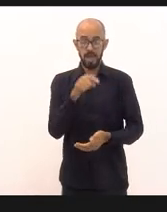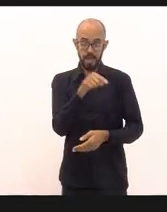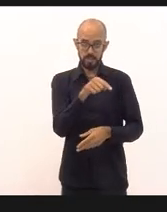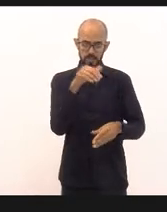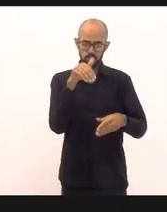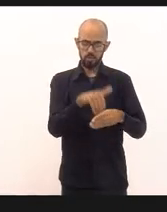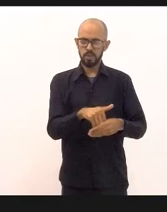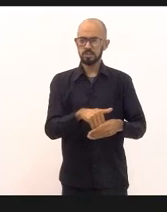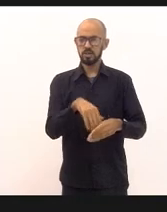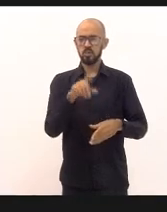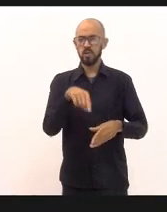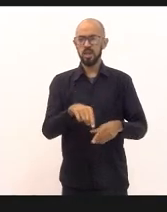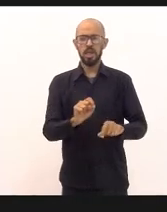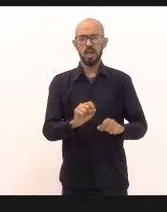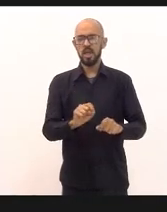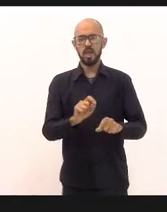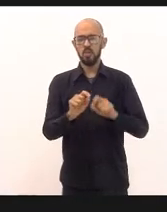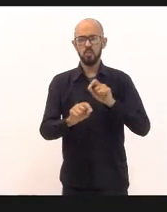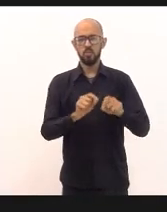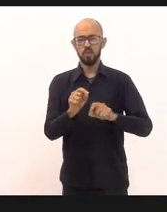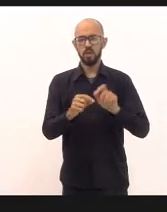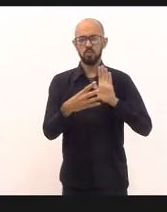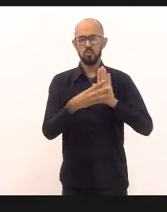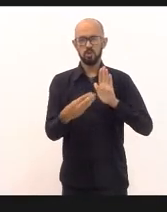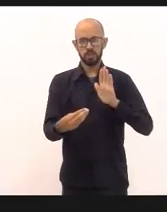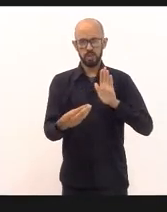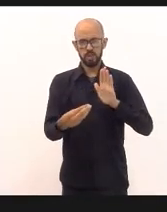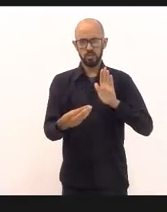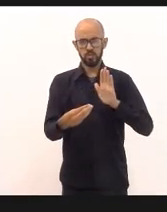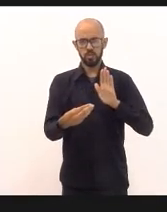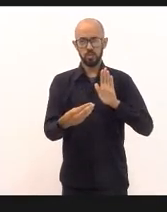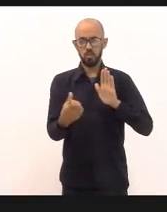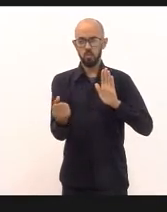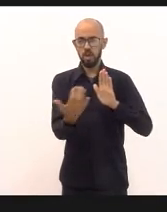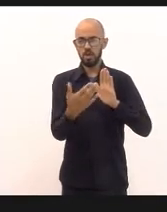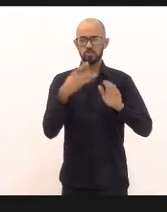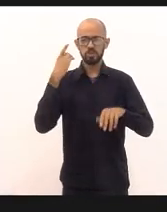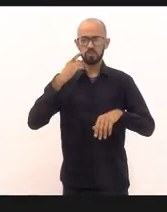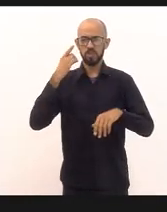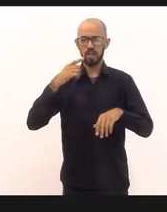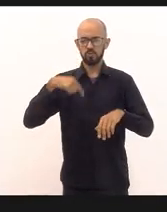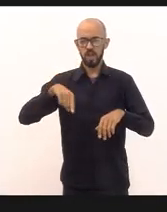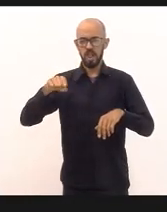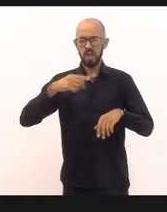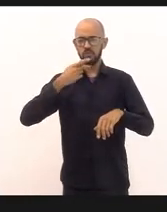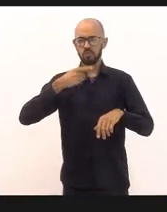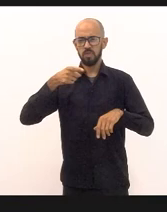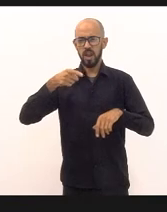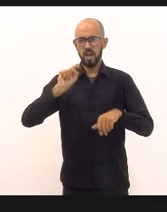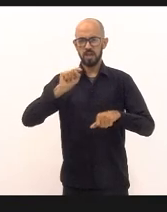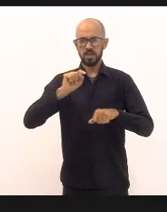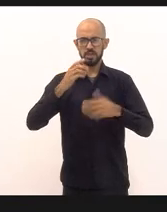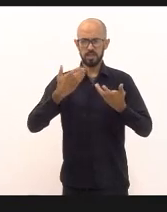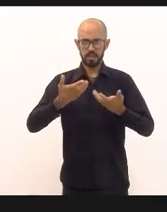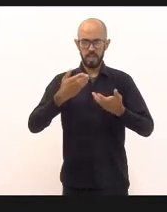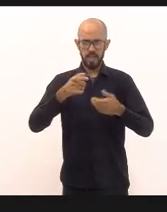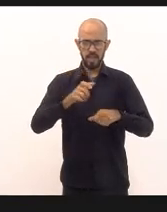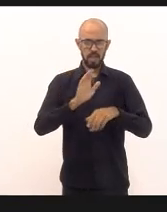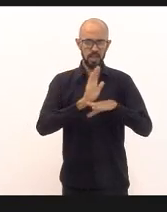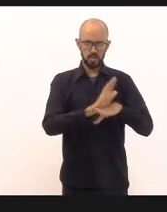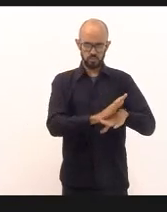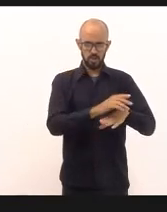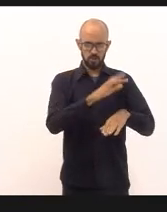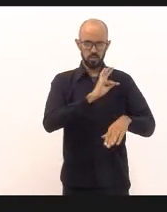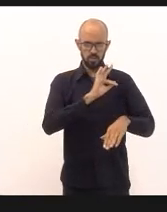exemplar. Quantos deputados sobem na tribuna para dizer que são a favor da polícia e hoje votaram